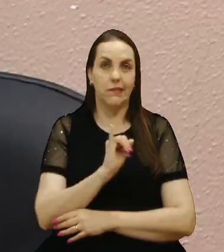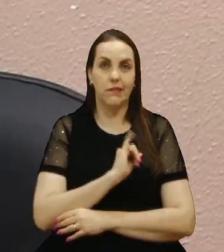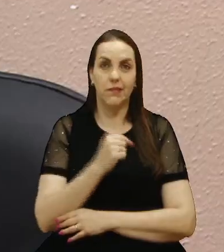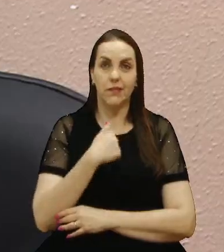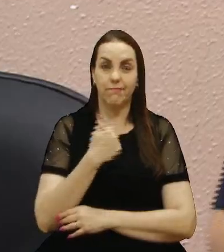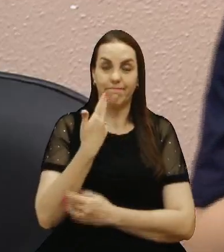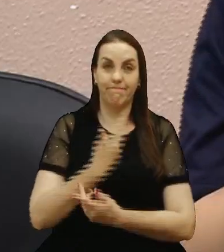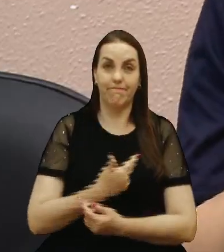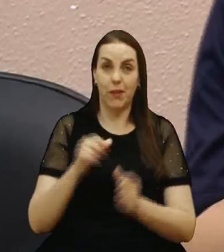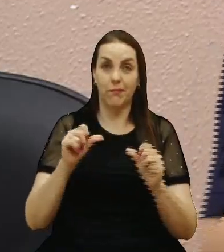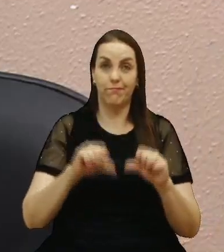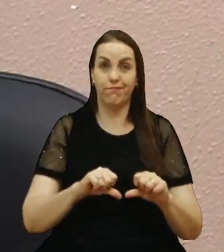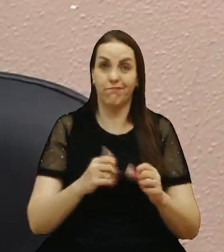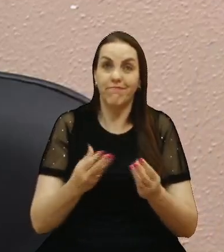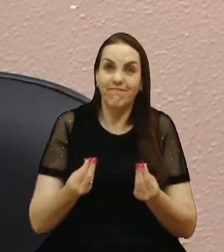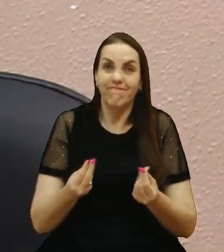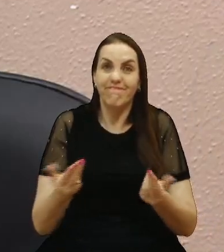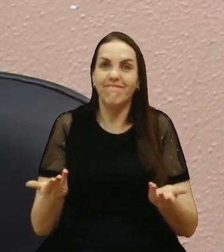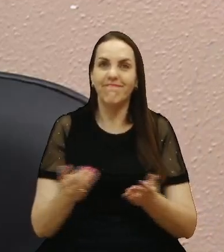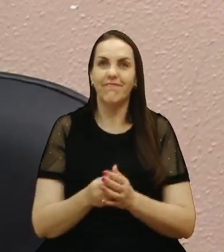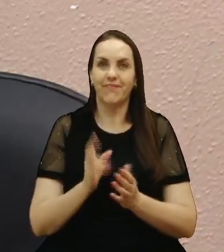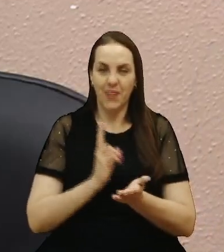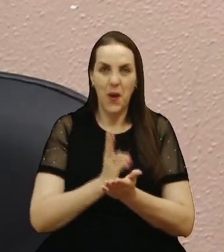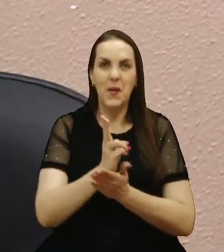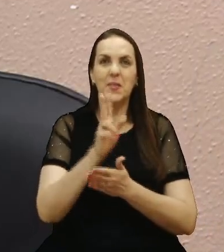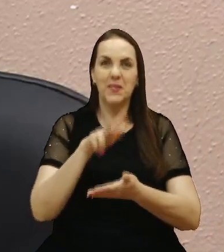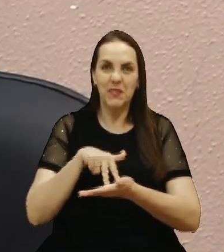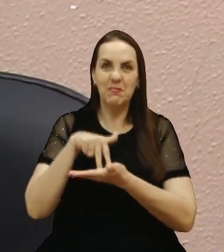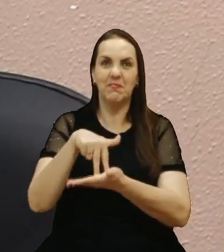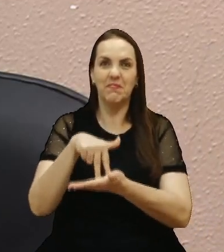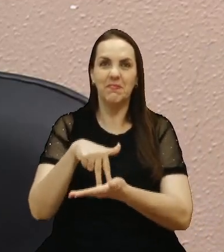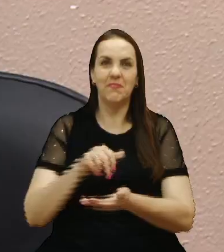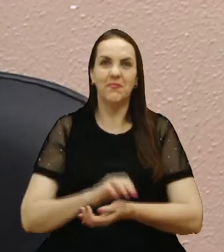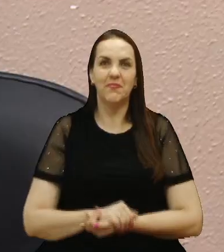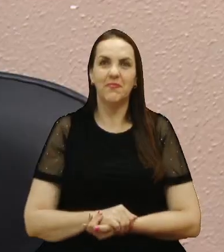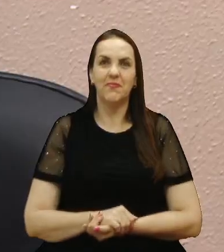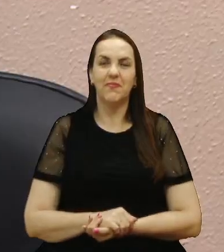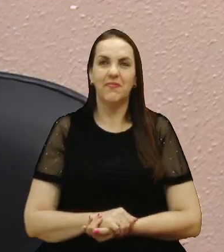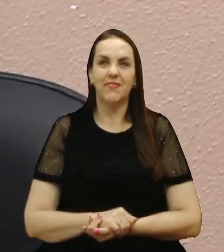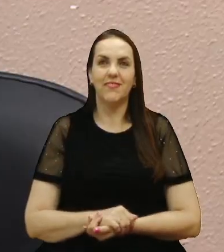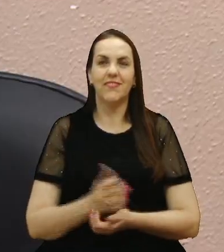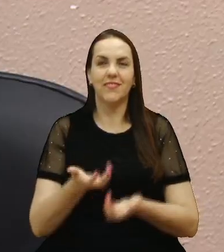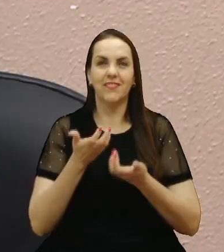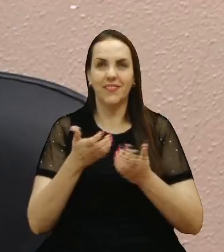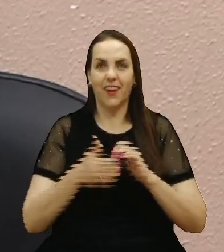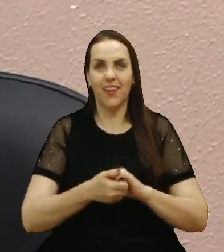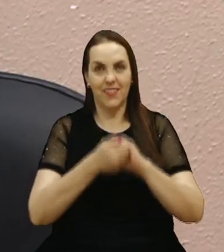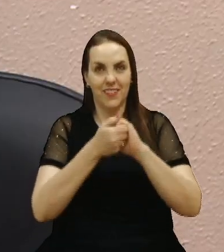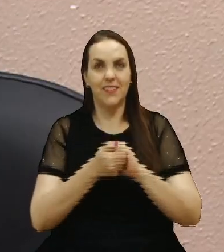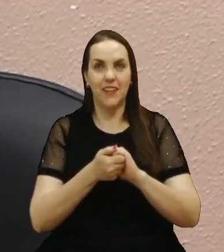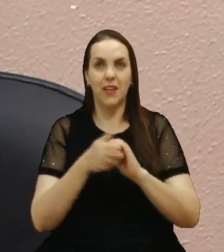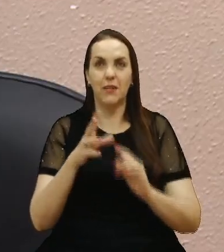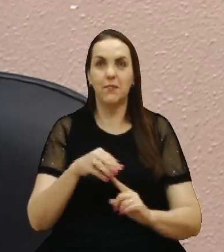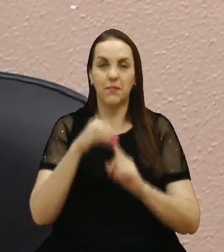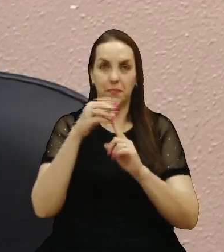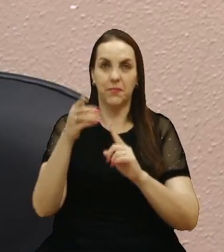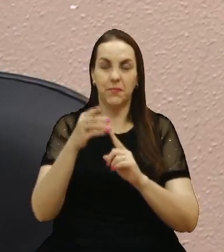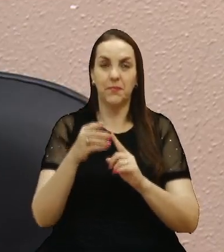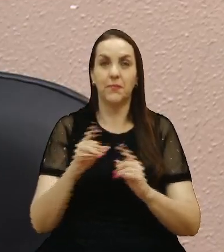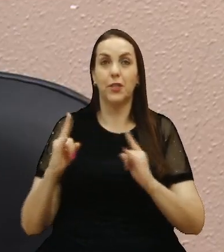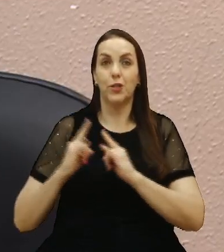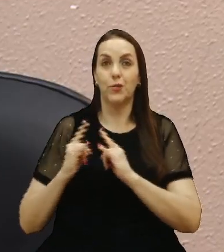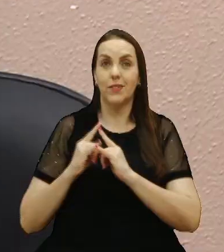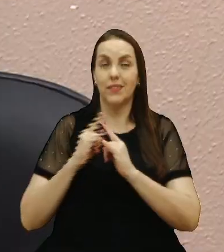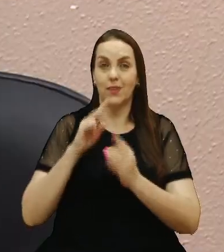assim, né, vereador Edson? Mas seguimos firmes e fortes. Mas queria saudar especialmente o Instituto de Leitura Quindim, em nome